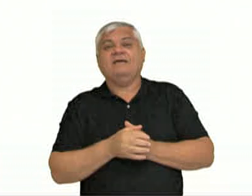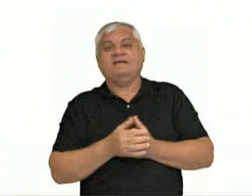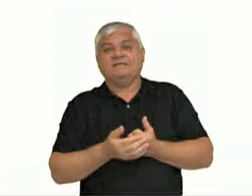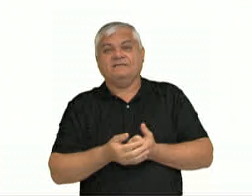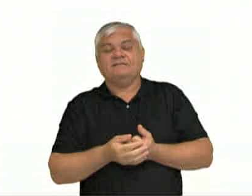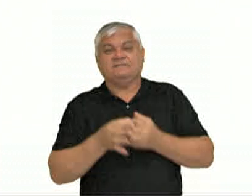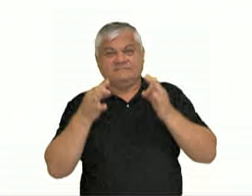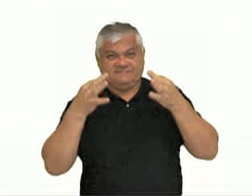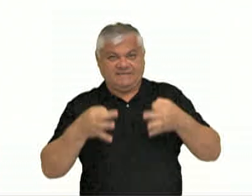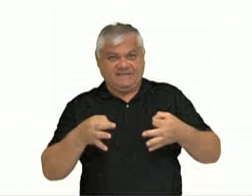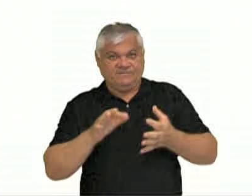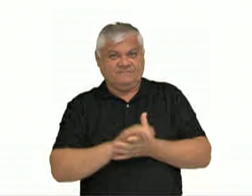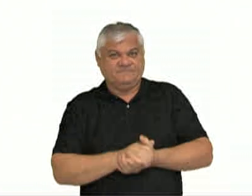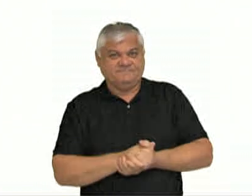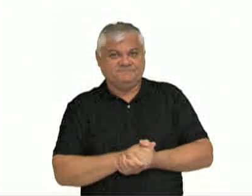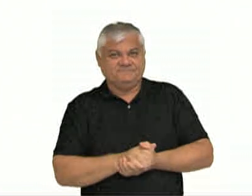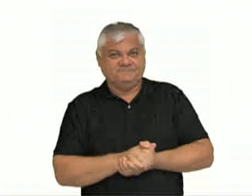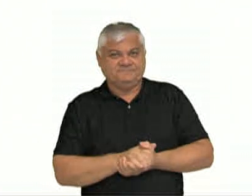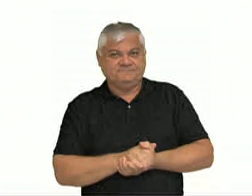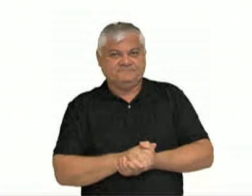substantiva predicativa.